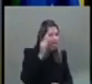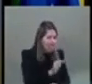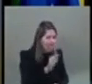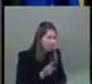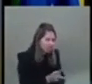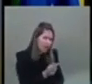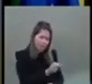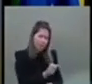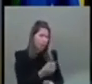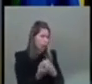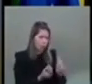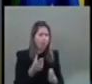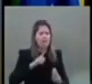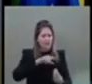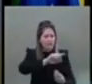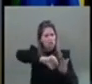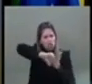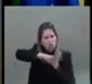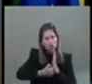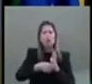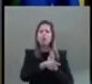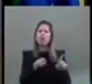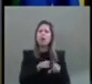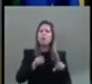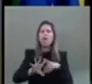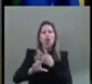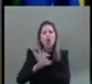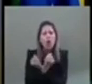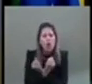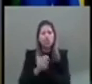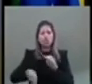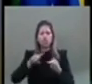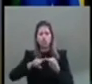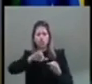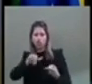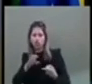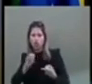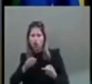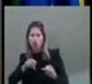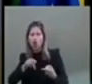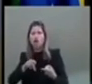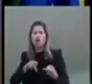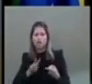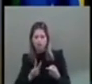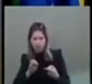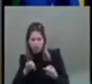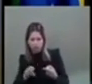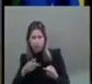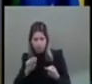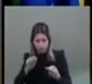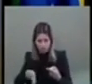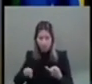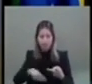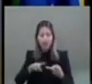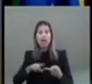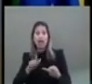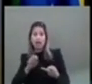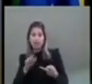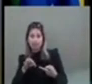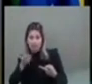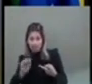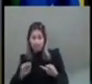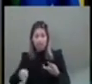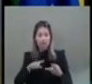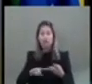imprensa e canais de comunicação como a Jovem Pan o canal Brasil paralelo e o jornal Gazeta do Povo para piorar Alexandre de